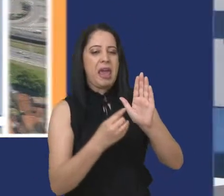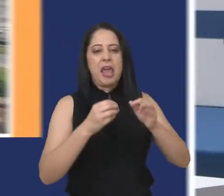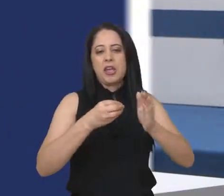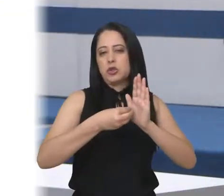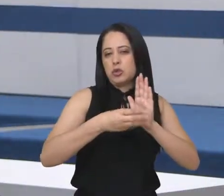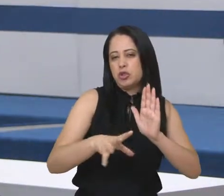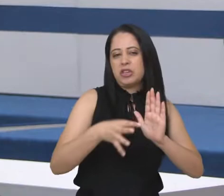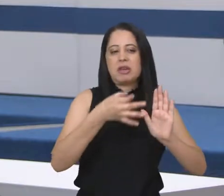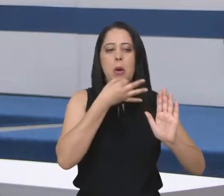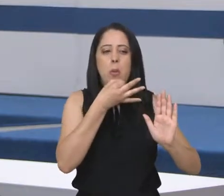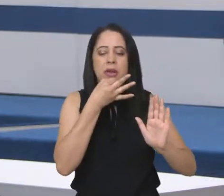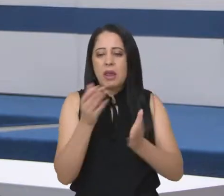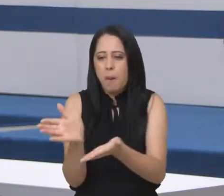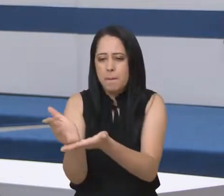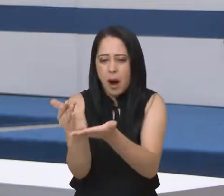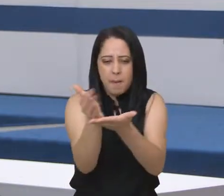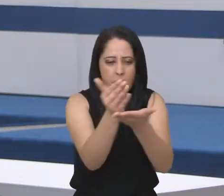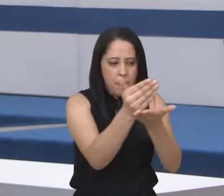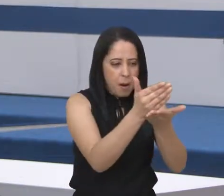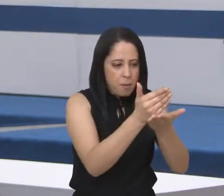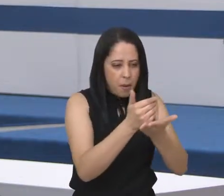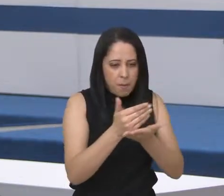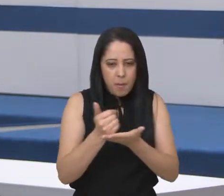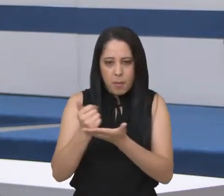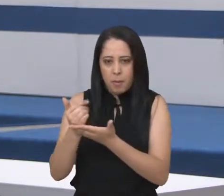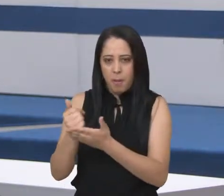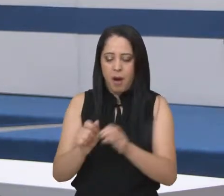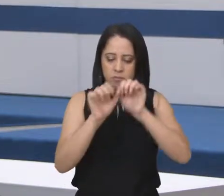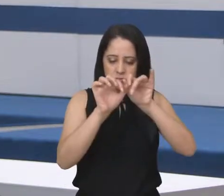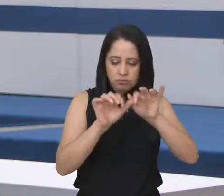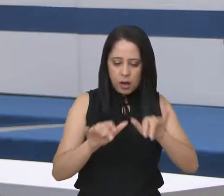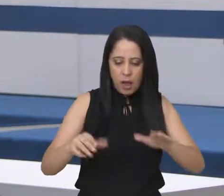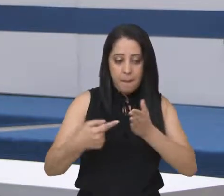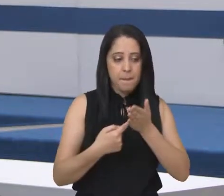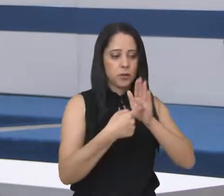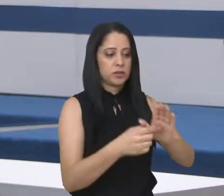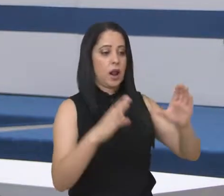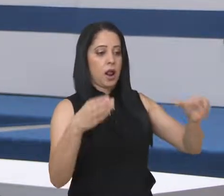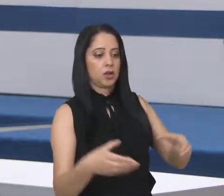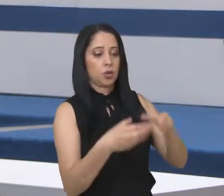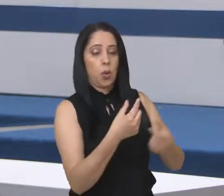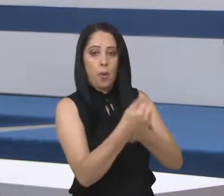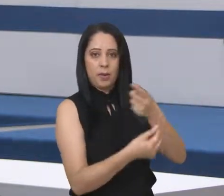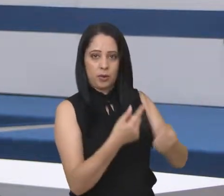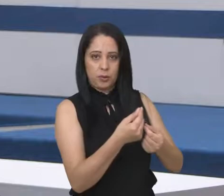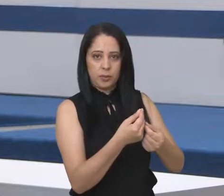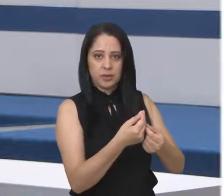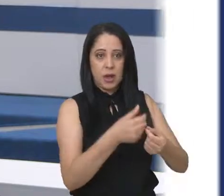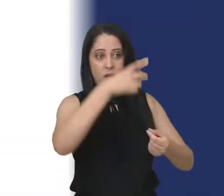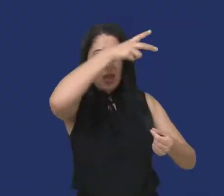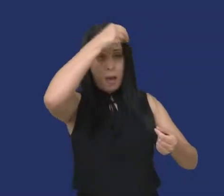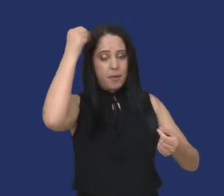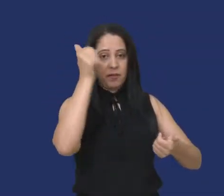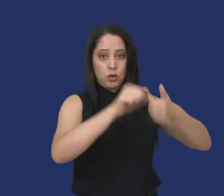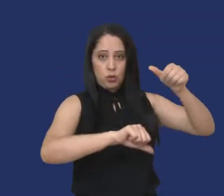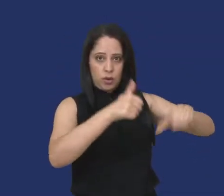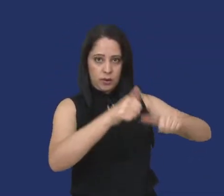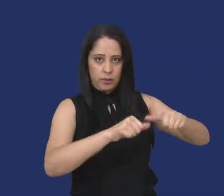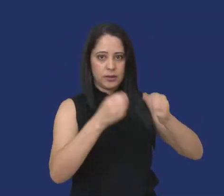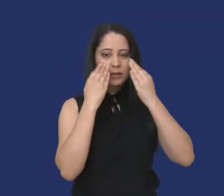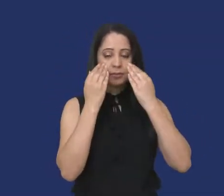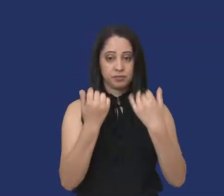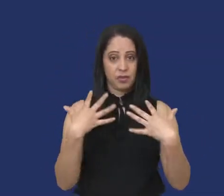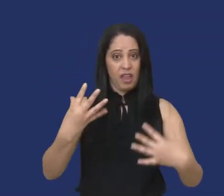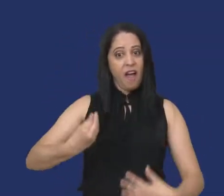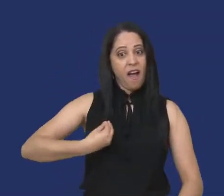e sugestões da população serão encaminhados pela Comissão de Economia da Câmara para análise da Prefeitura. A audiência